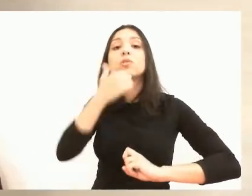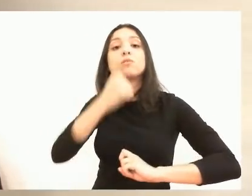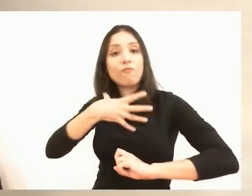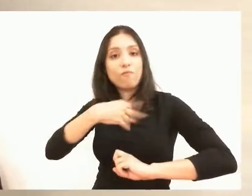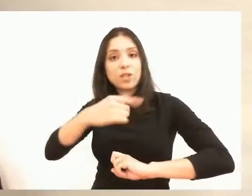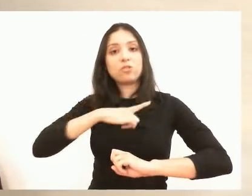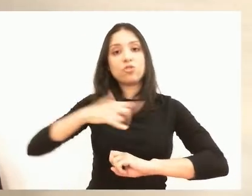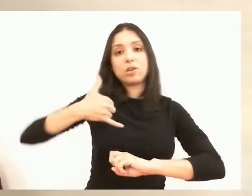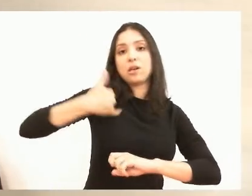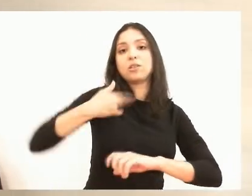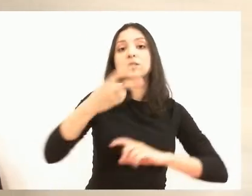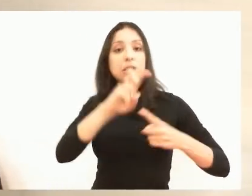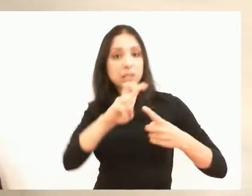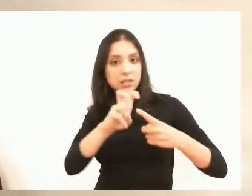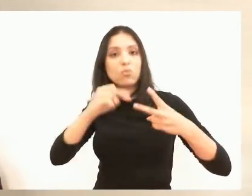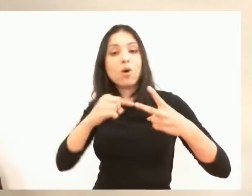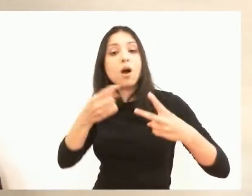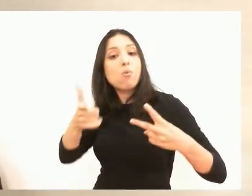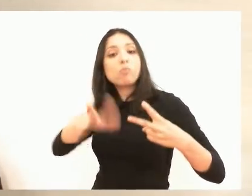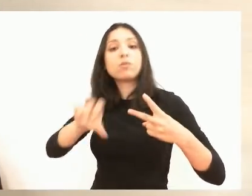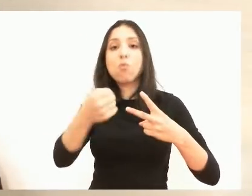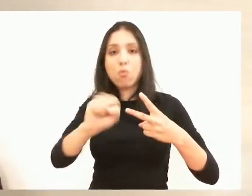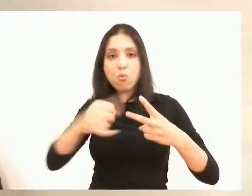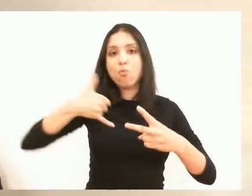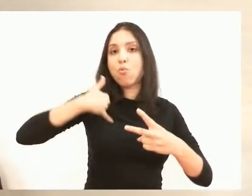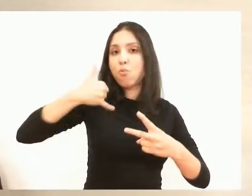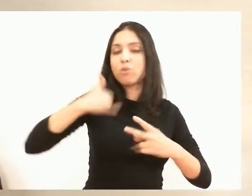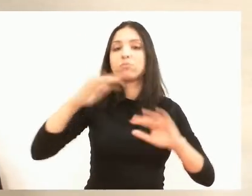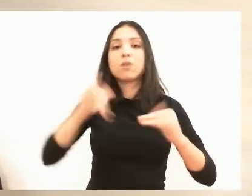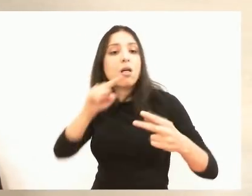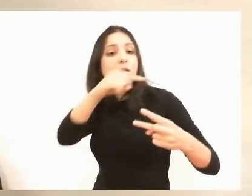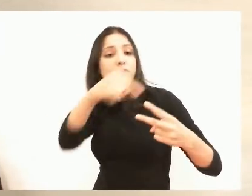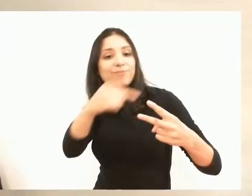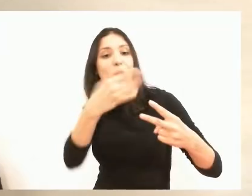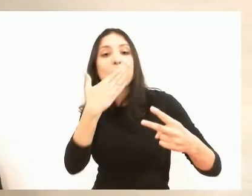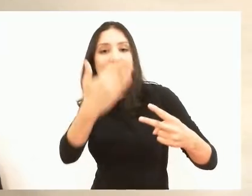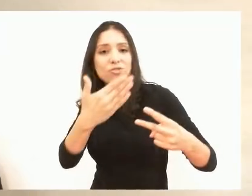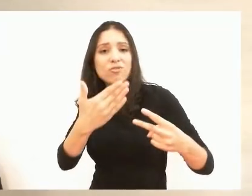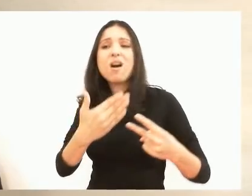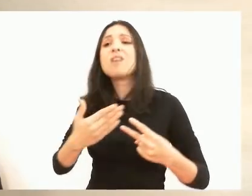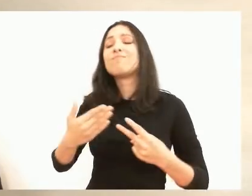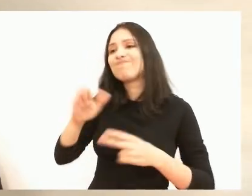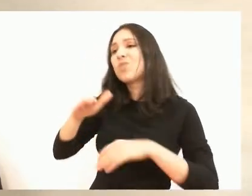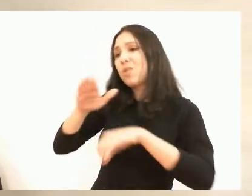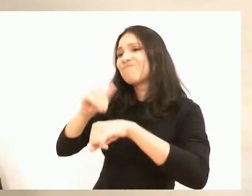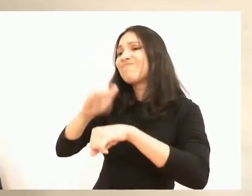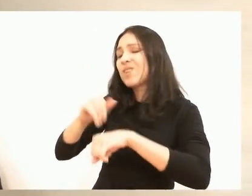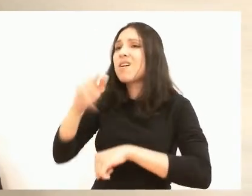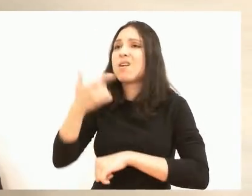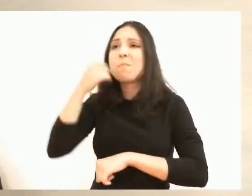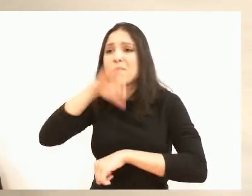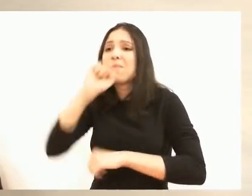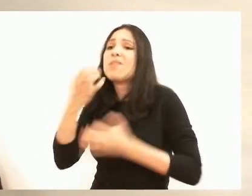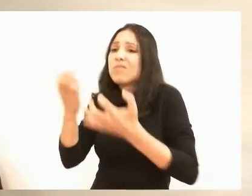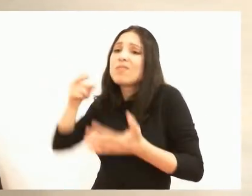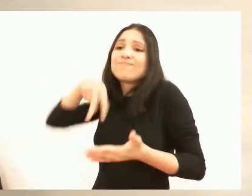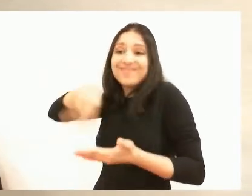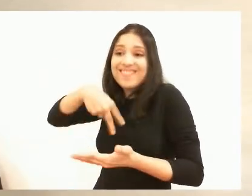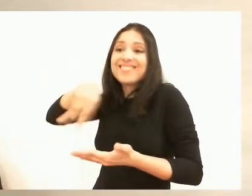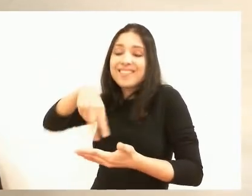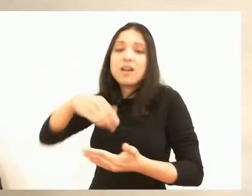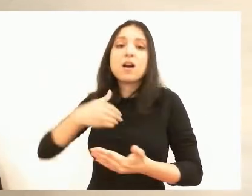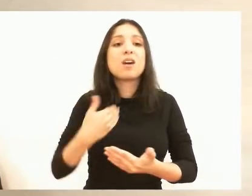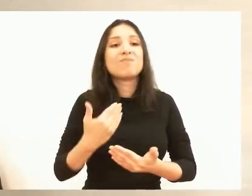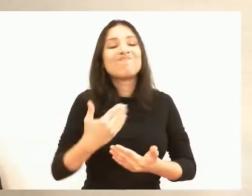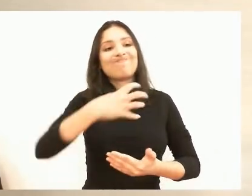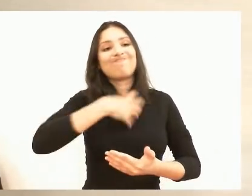5 anos e outra 18 anos e quando elas me pediram para fazer dança eu me senti um pouco bloqueada em